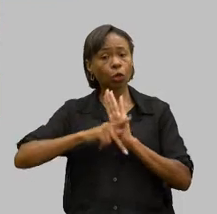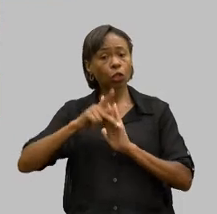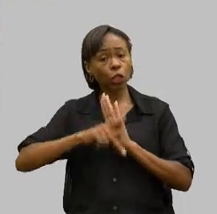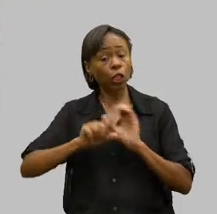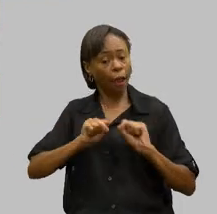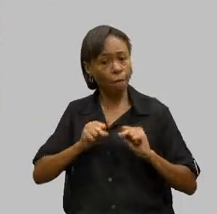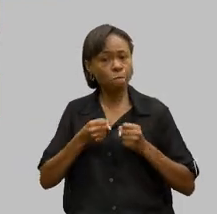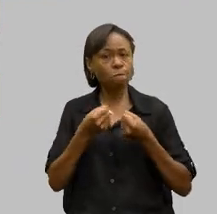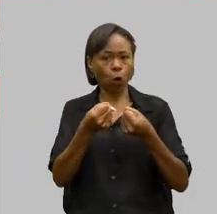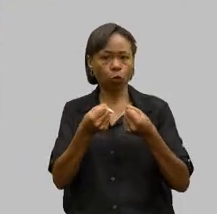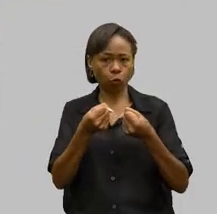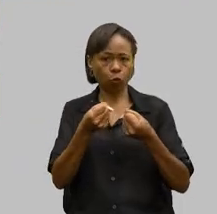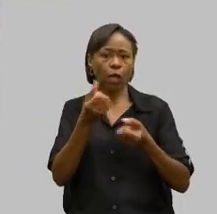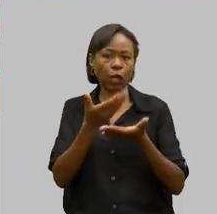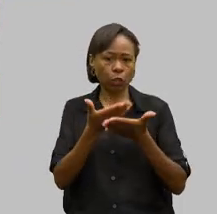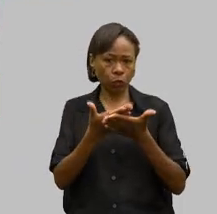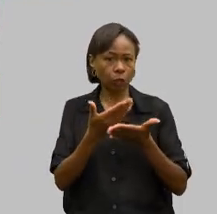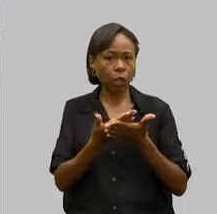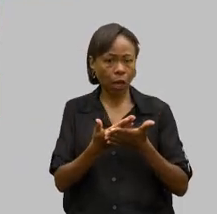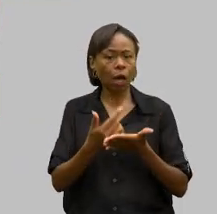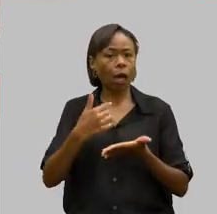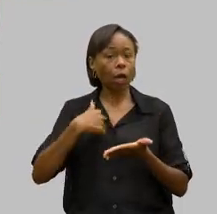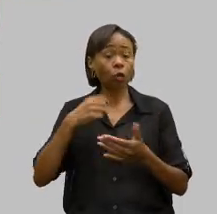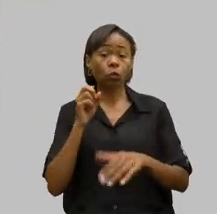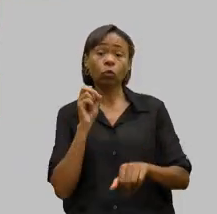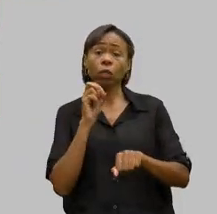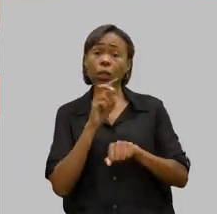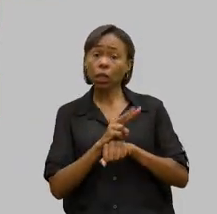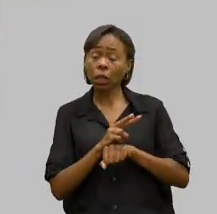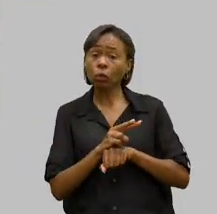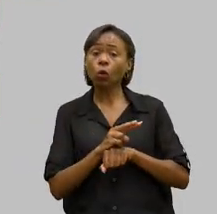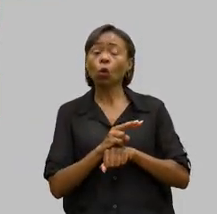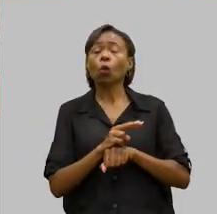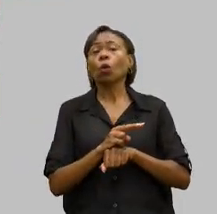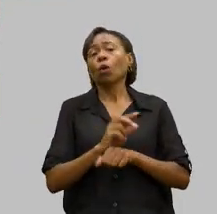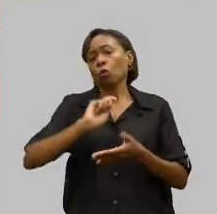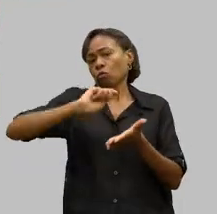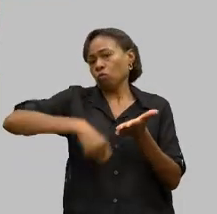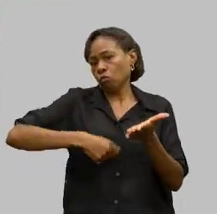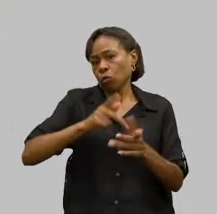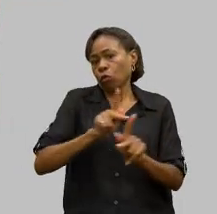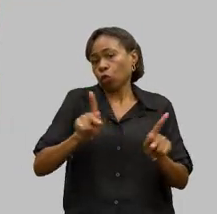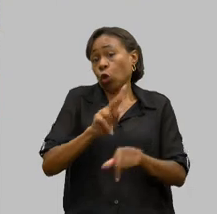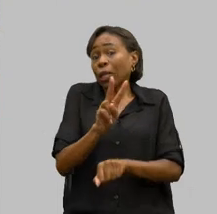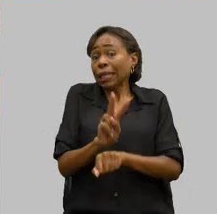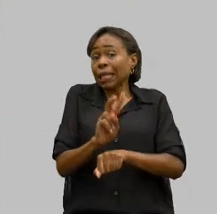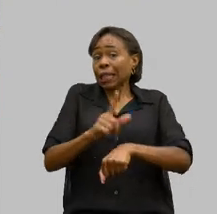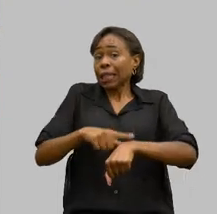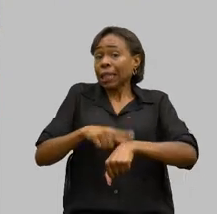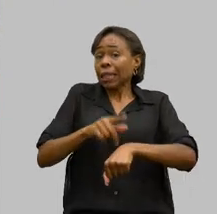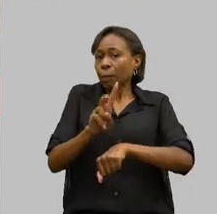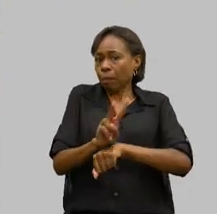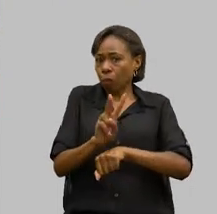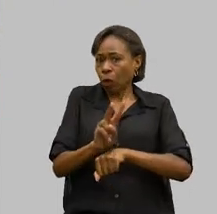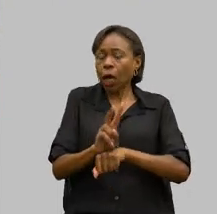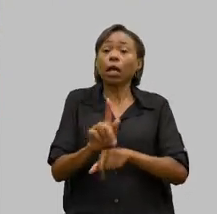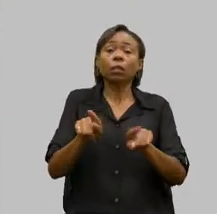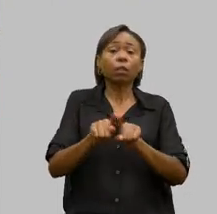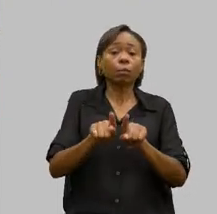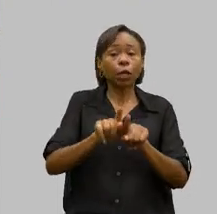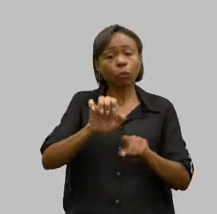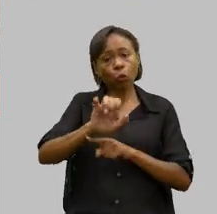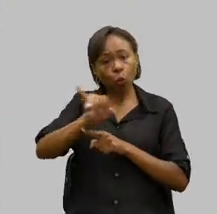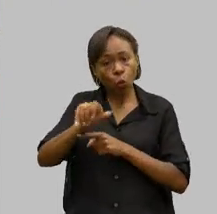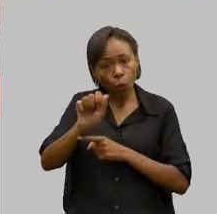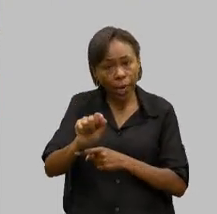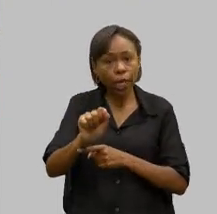estou contratando o professor temporário para reforço escolar. Eu também contrato o professor para a EJA, que é semestral.